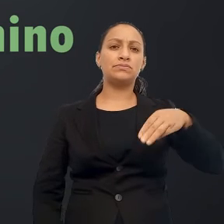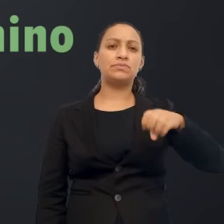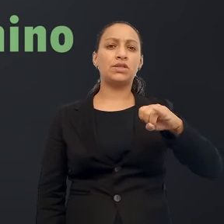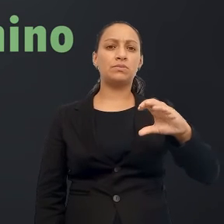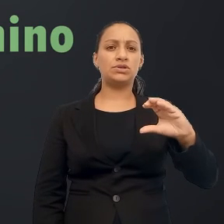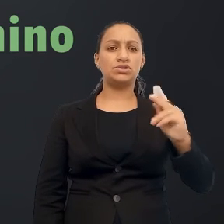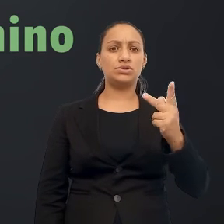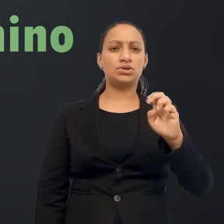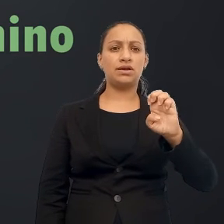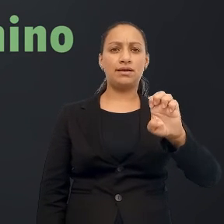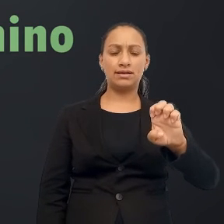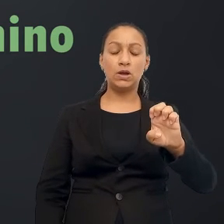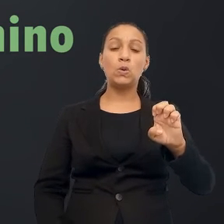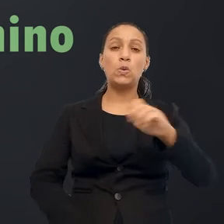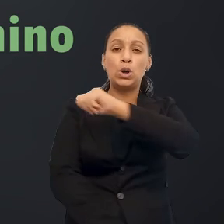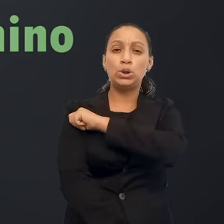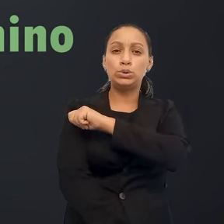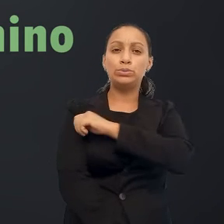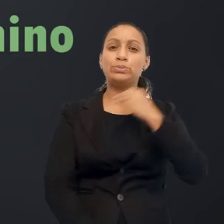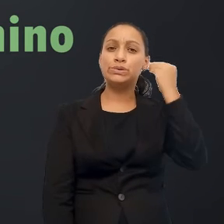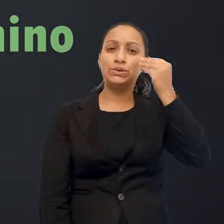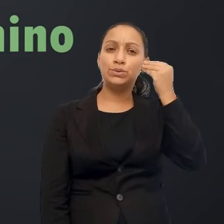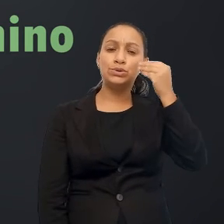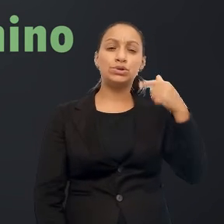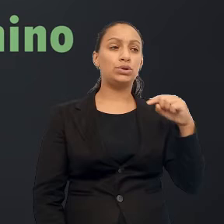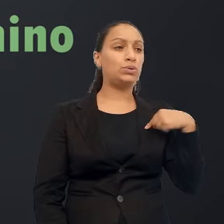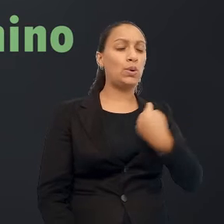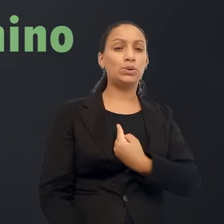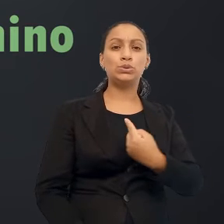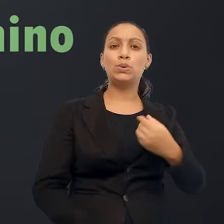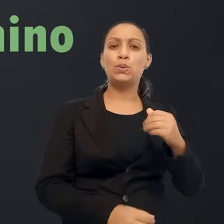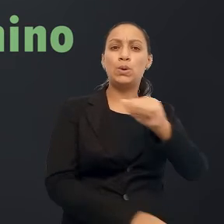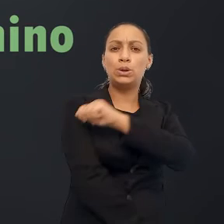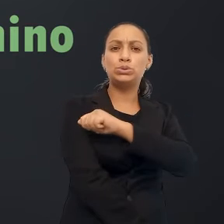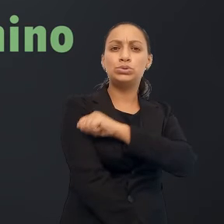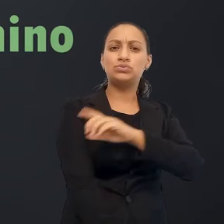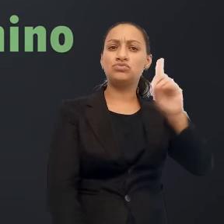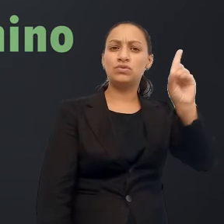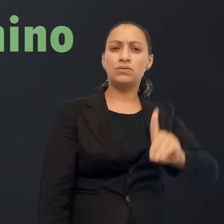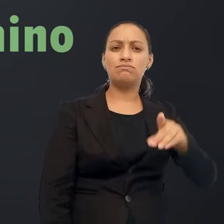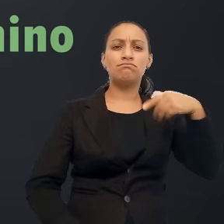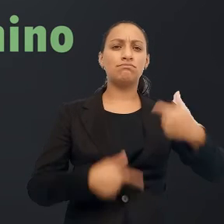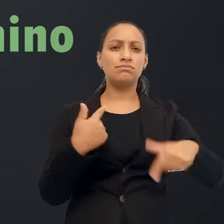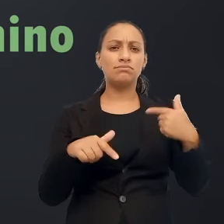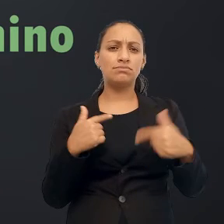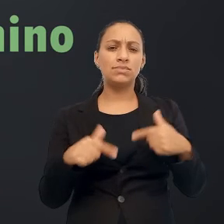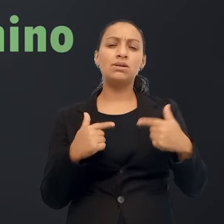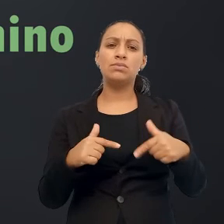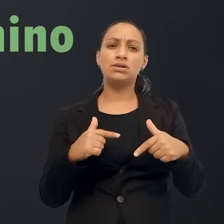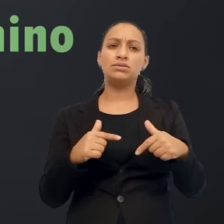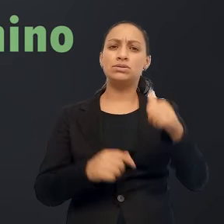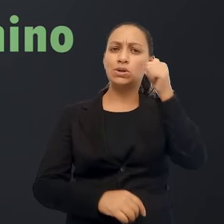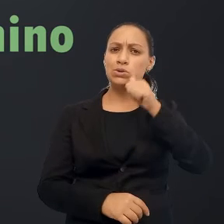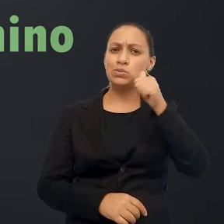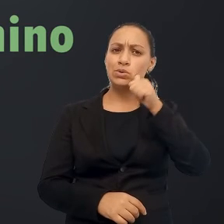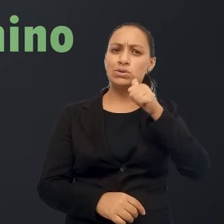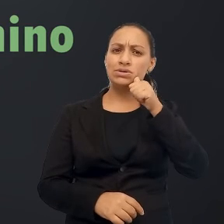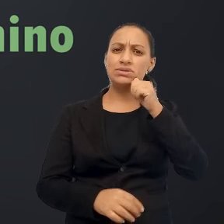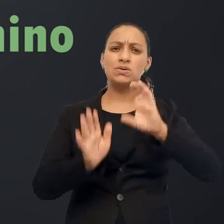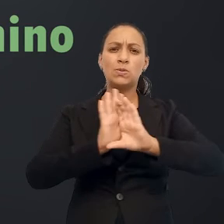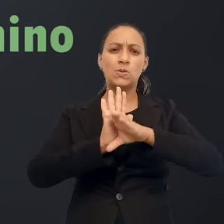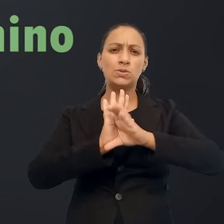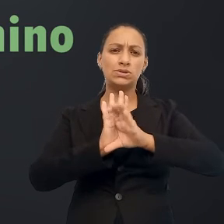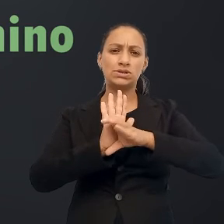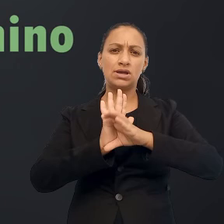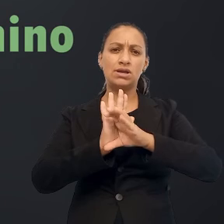as alunas da psicologia, nós com os alunos do direito, trabalhando nessas mulheres esses